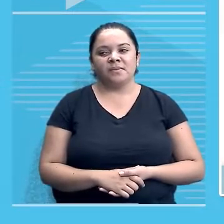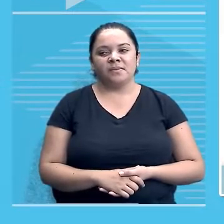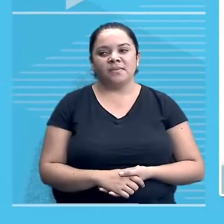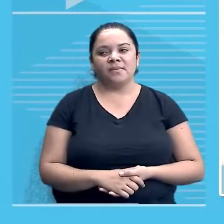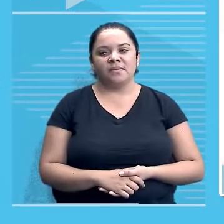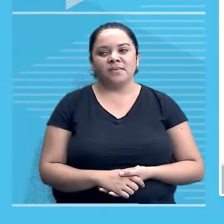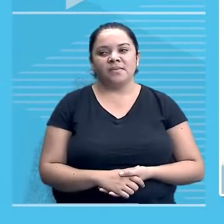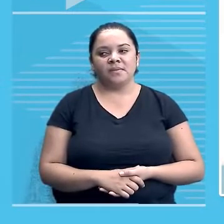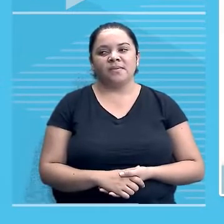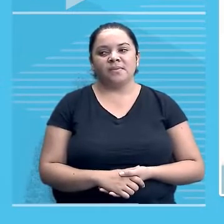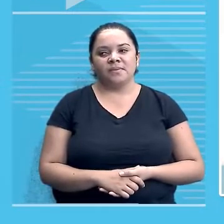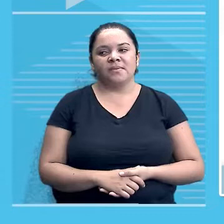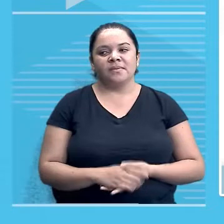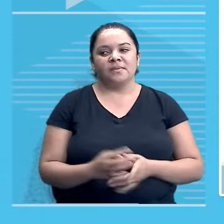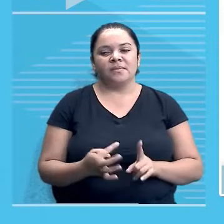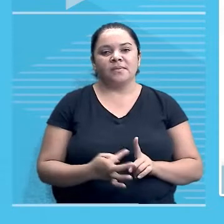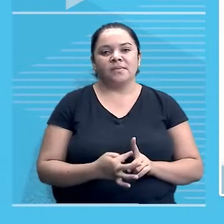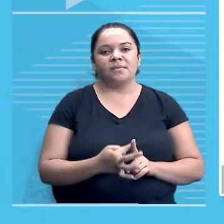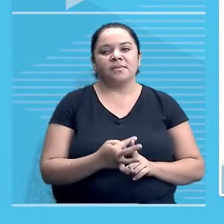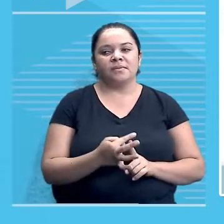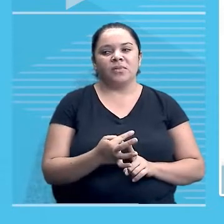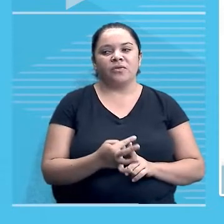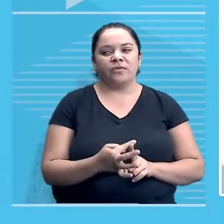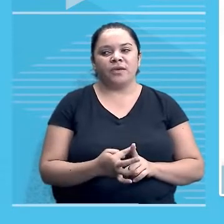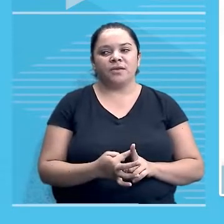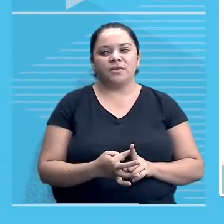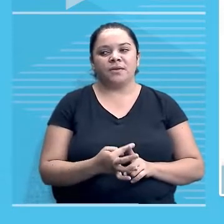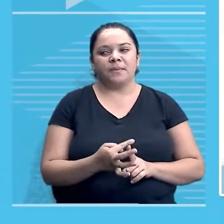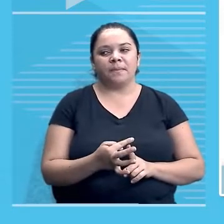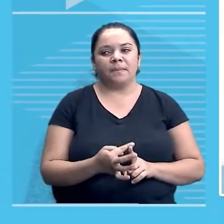Ela vai sofrer uma mudança, né?